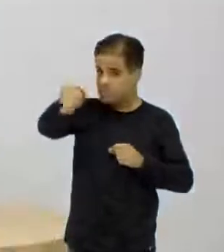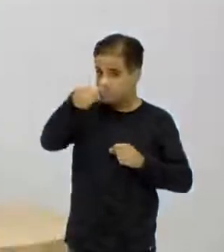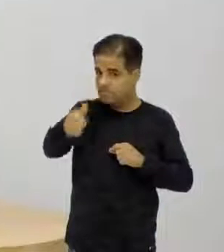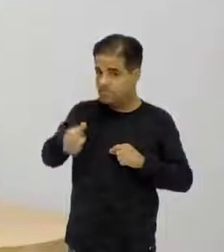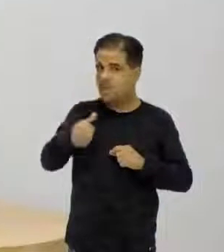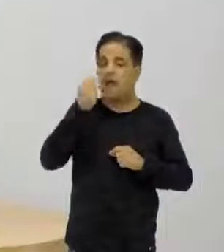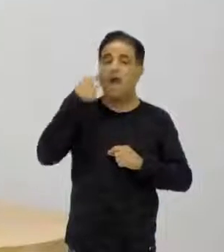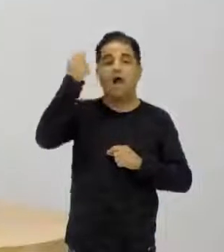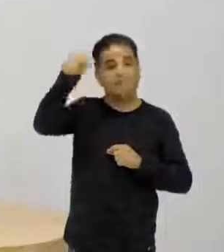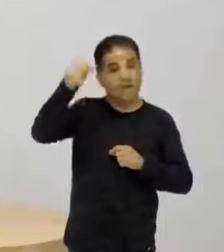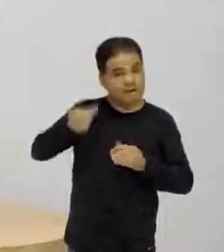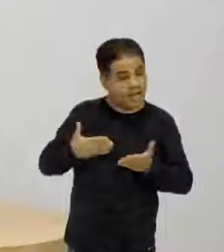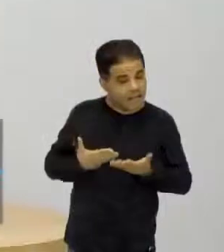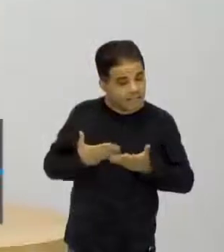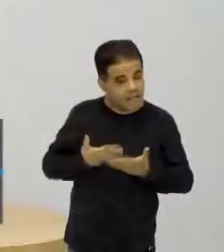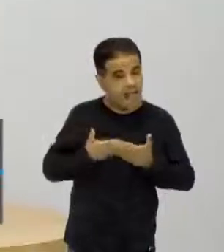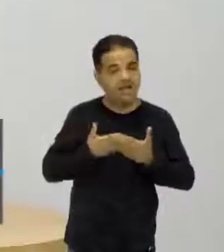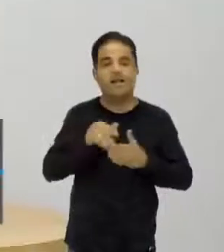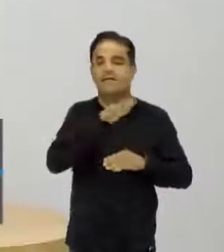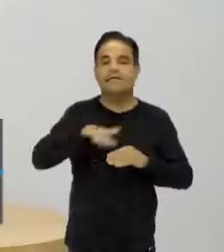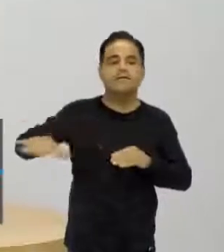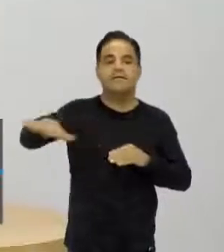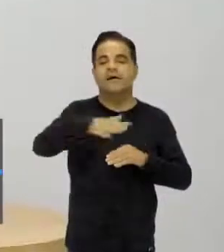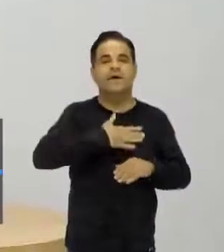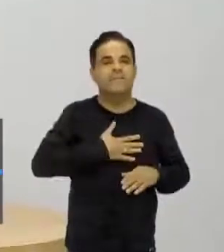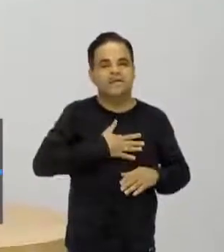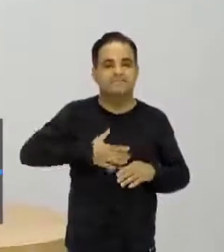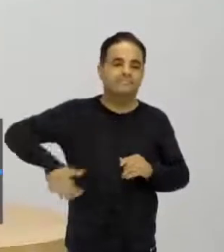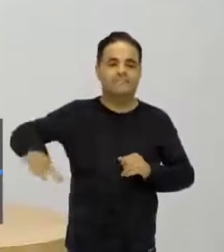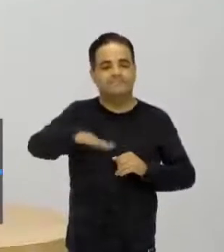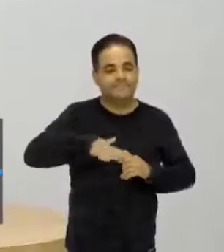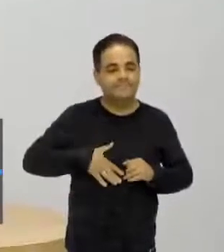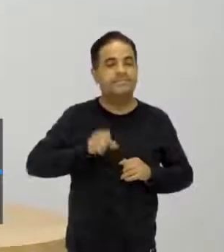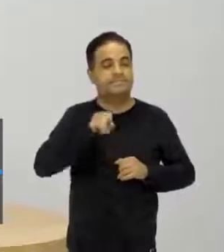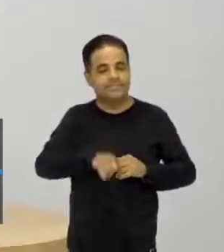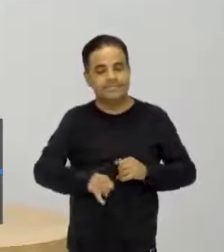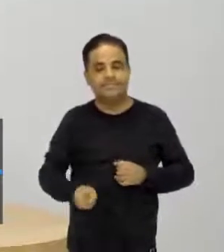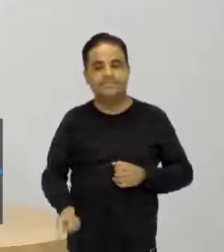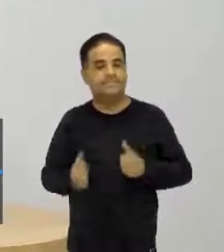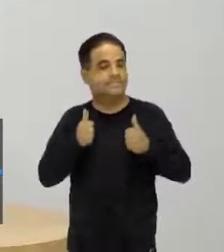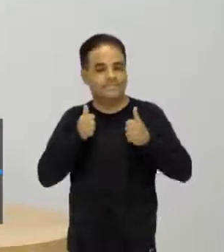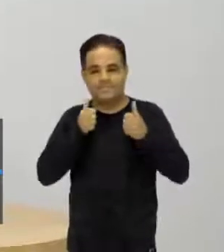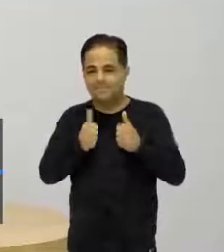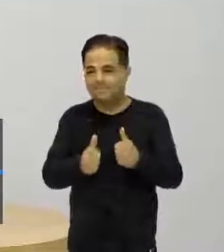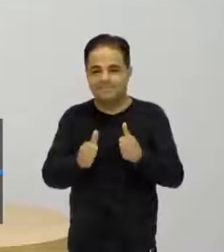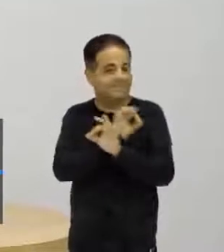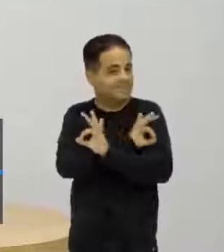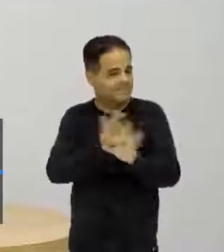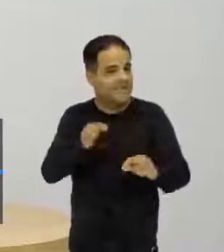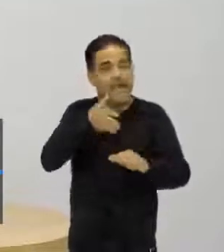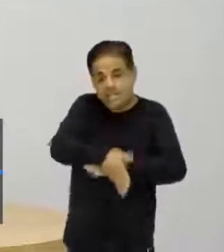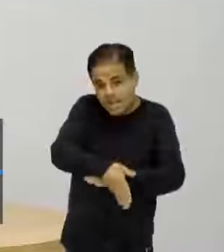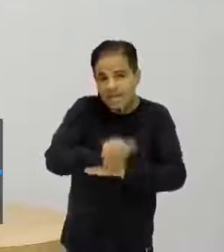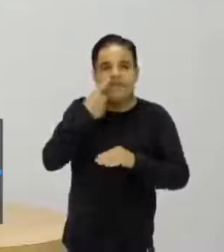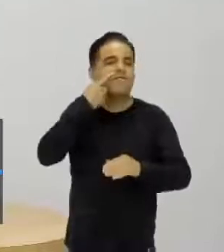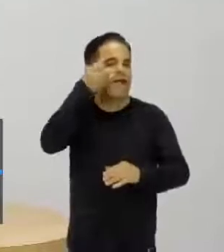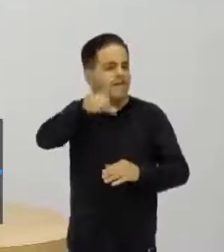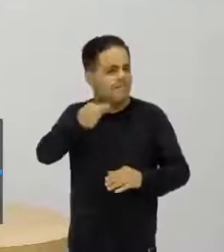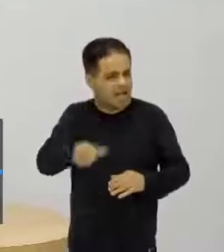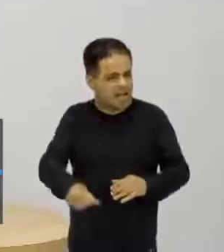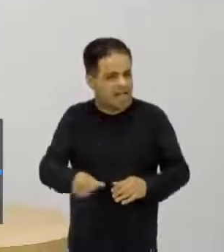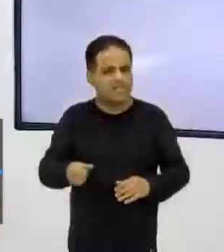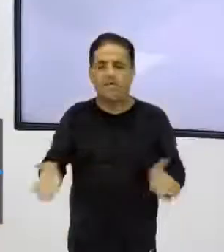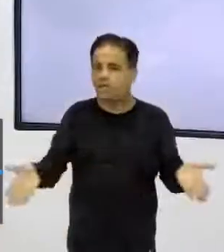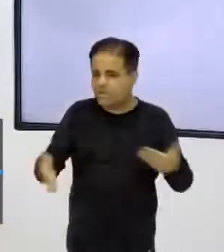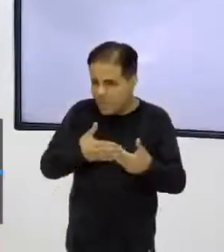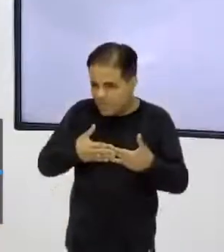olha, avaliem a nossa aula, se vocês gostaram, se vocês curtiram, acessem e façam a avaliação. Fechamos por